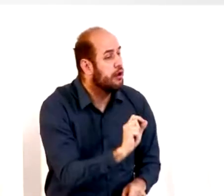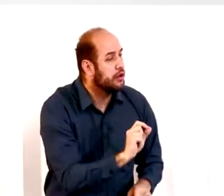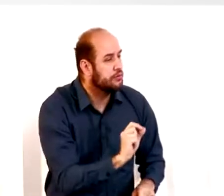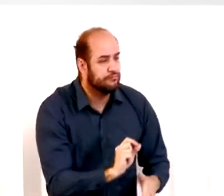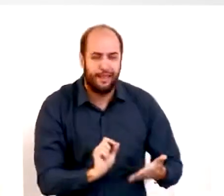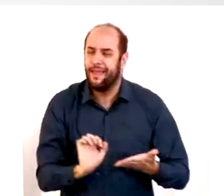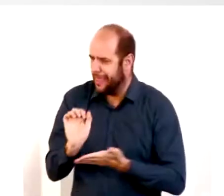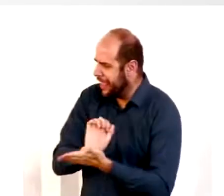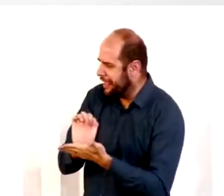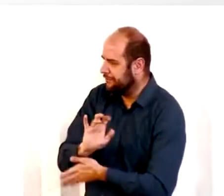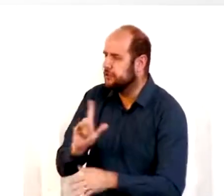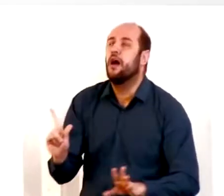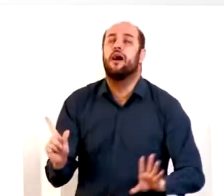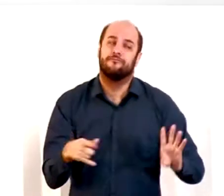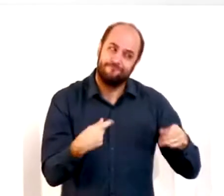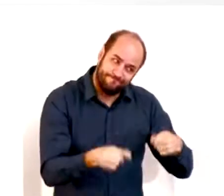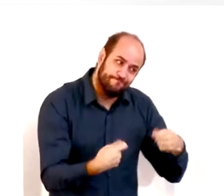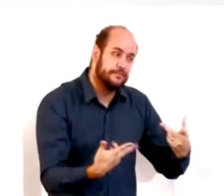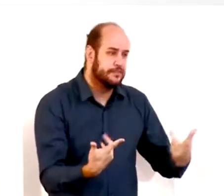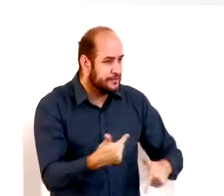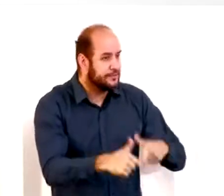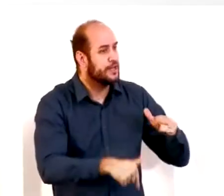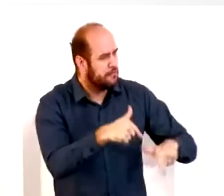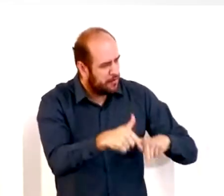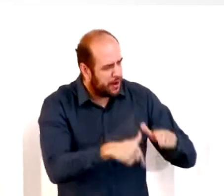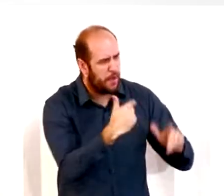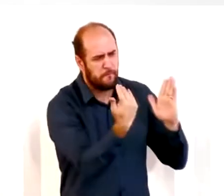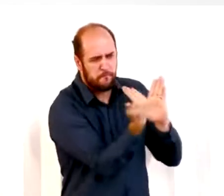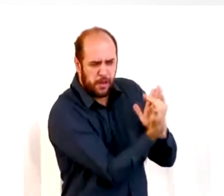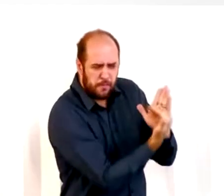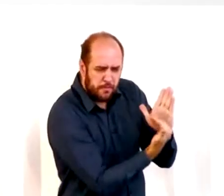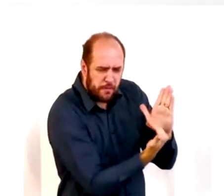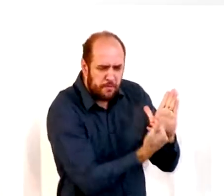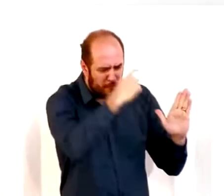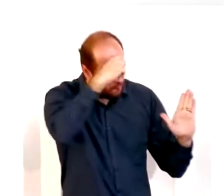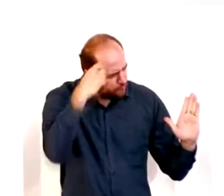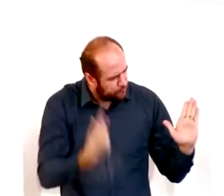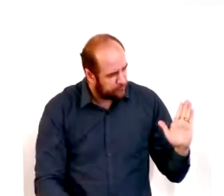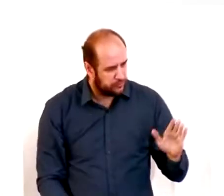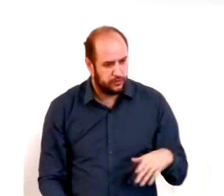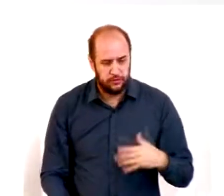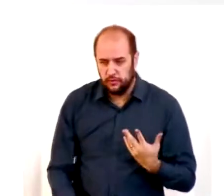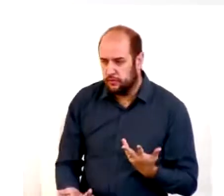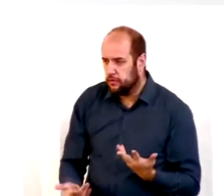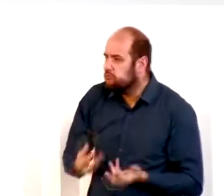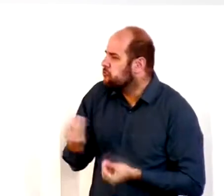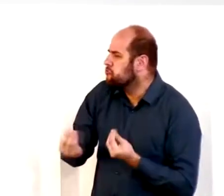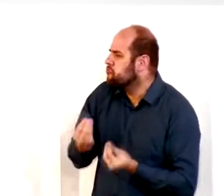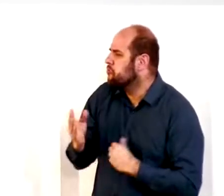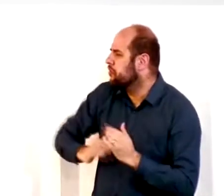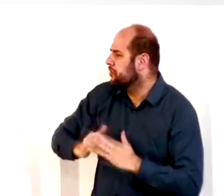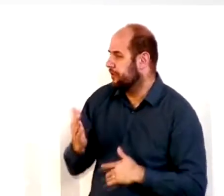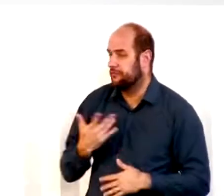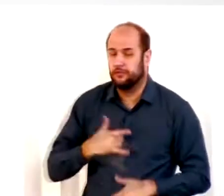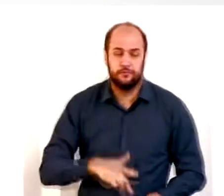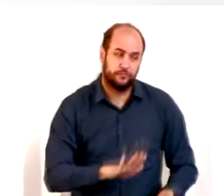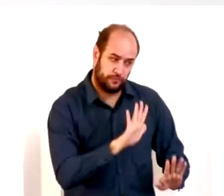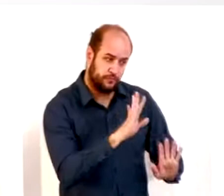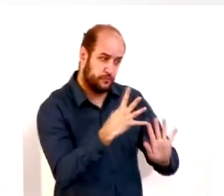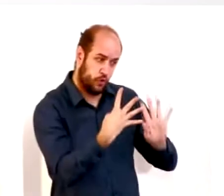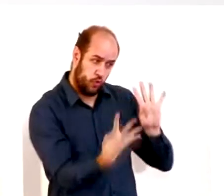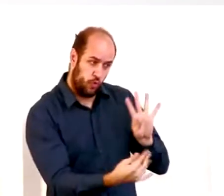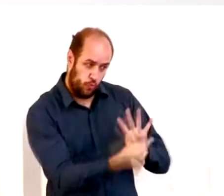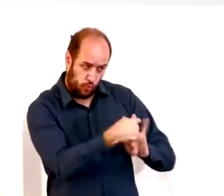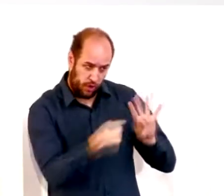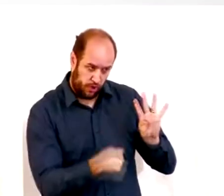Éfeso, Paulo. Então você precisa trabalhar duro aí na igreja de Éfeso. Sim, Paulo, mas como é que eu faço? E Paulo diz, eu vou te dar 4